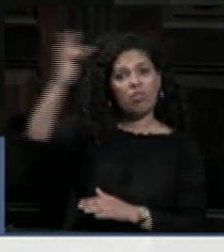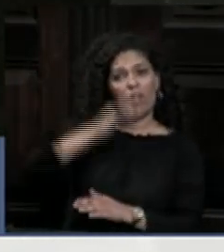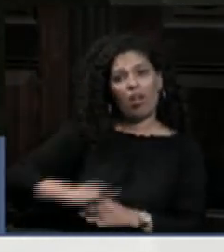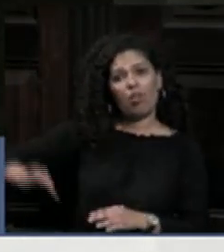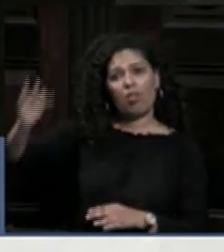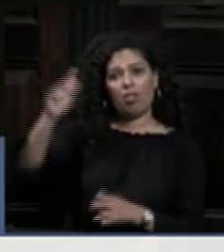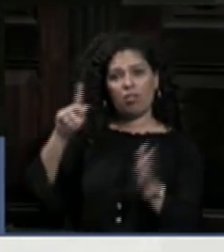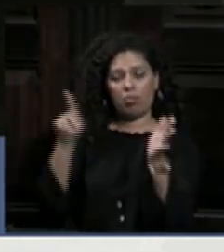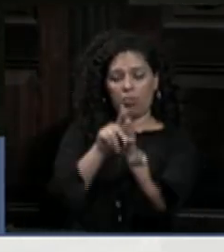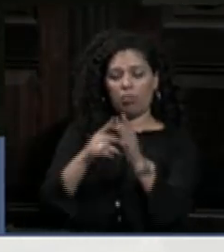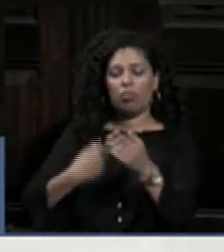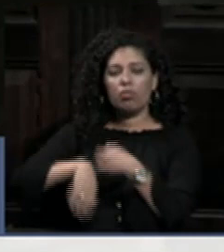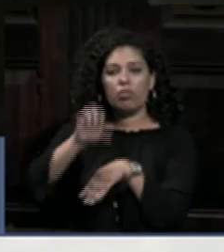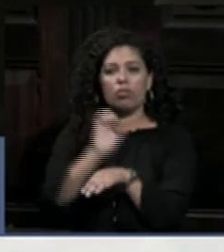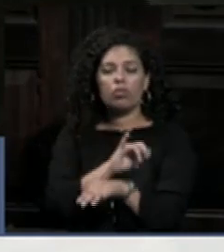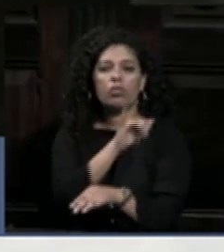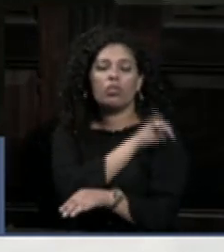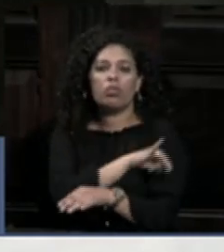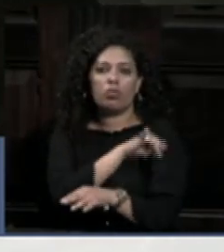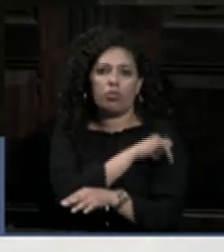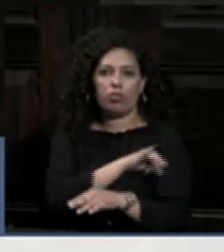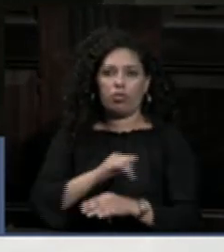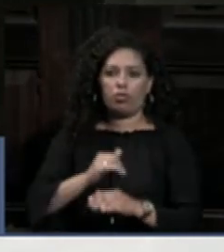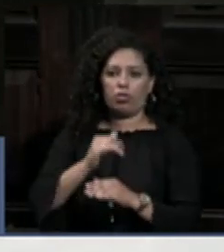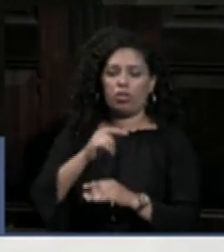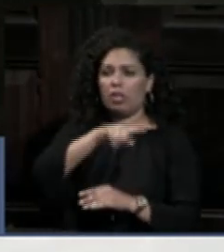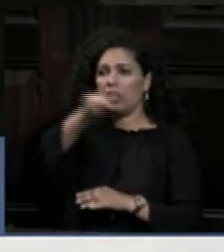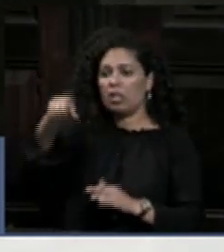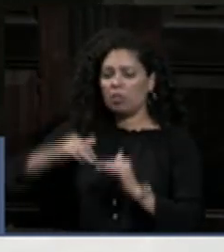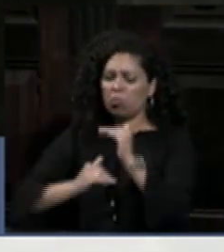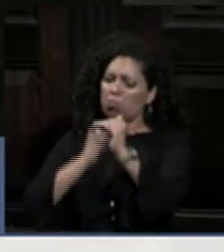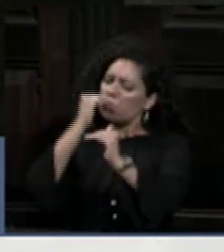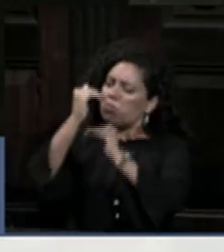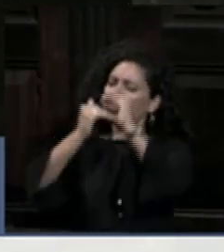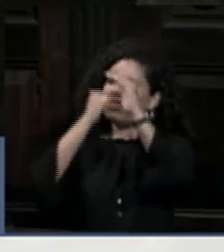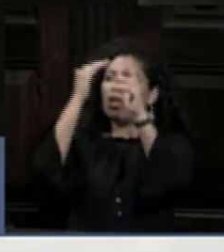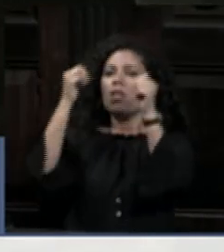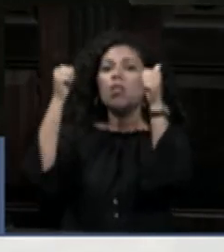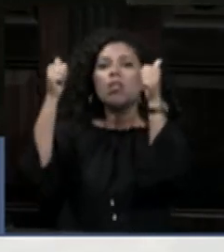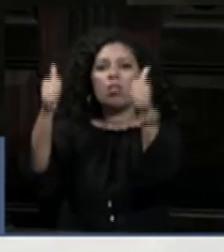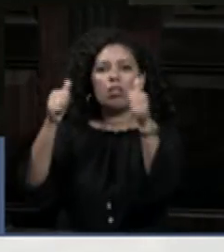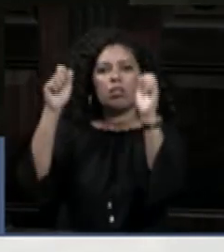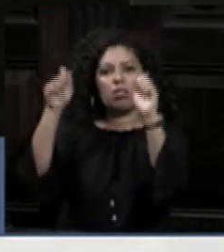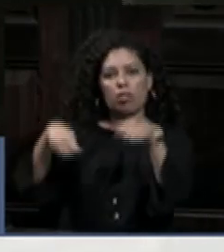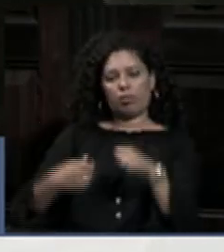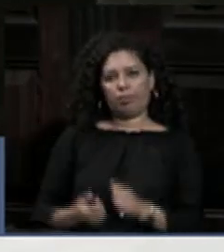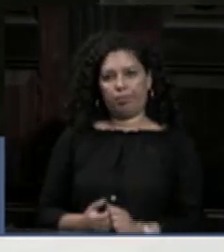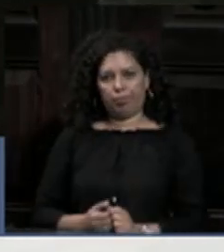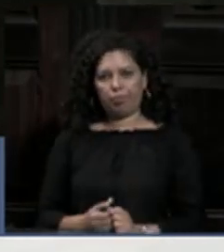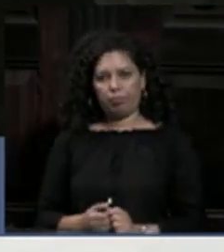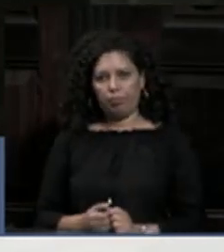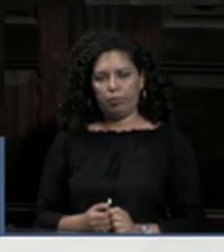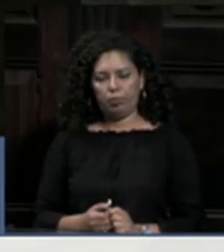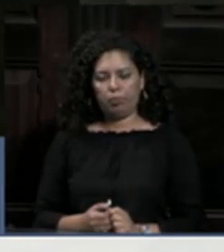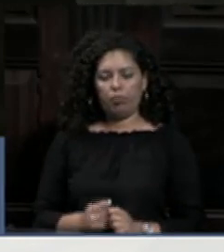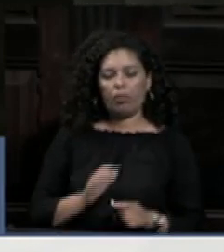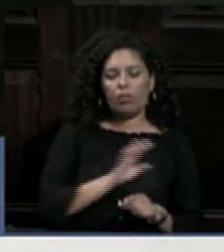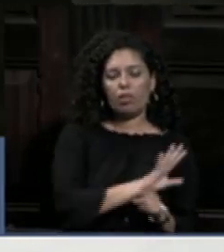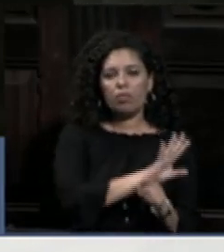para alcançar via o conhecimento melhores posicionamentos